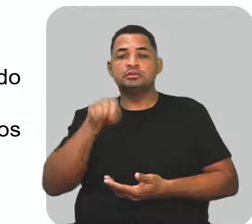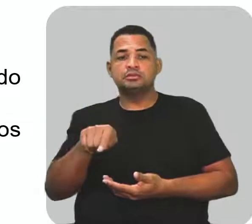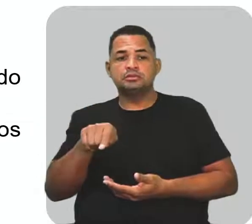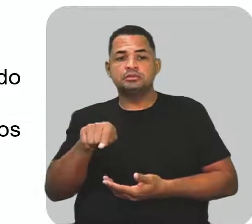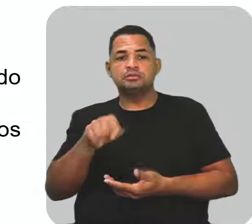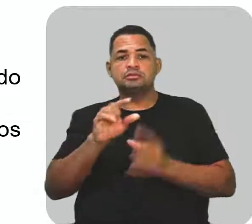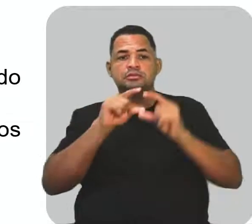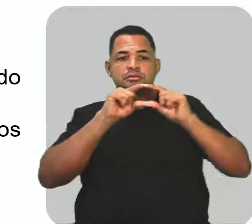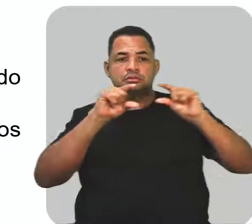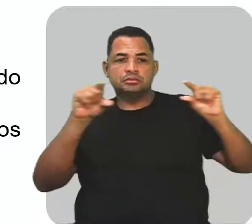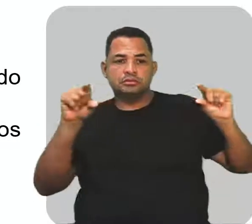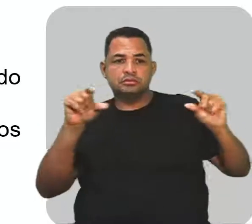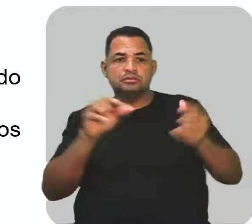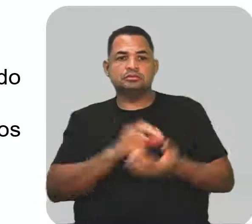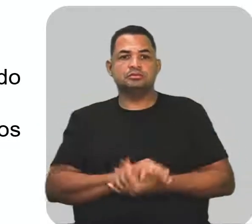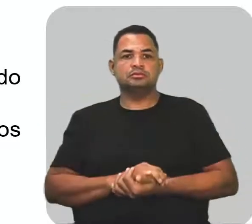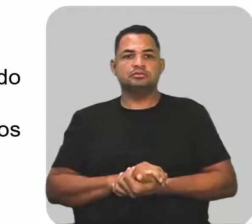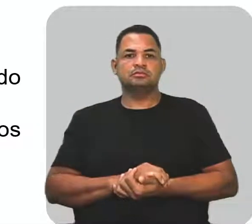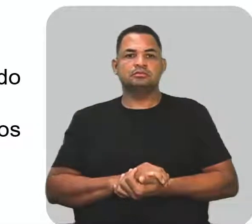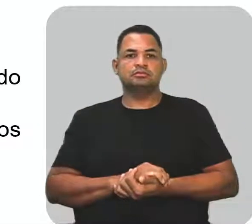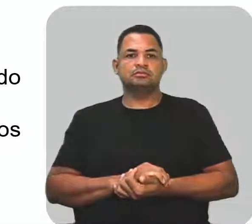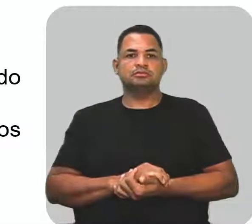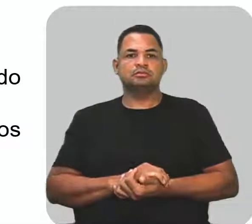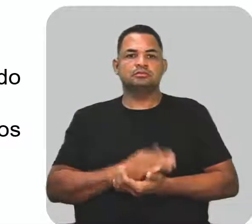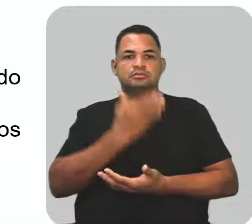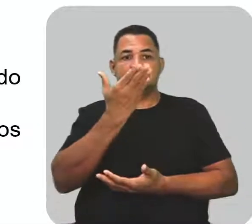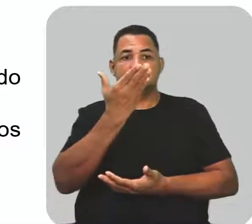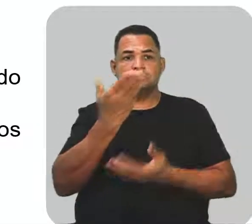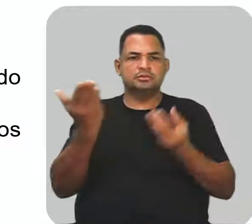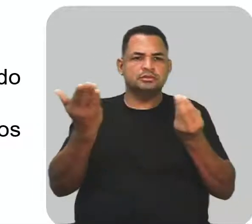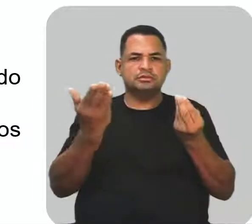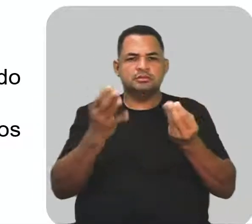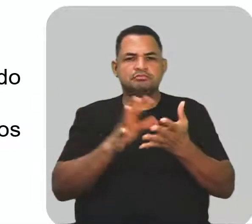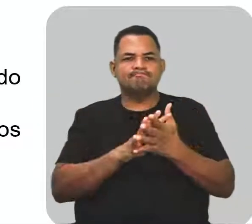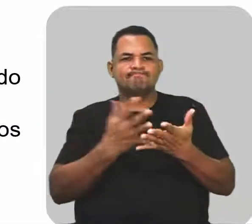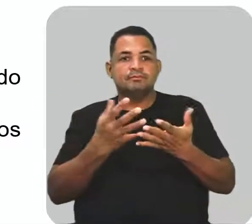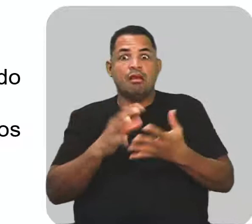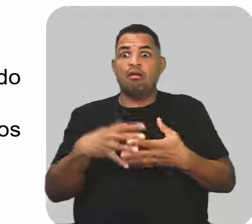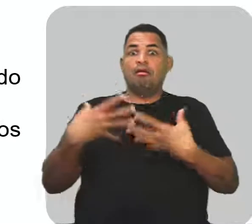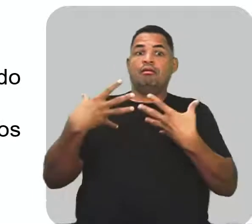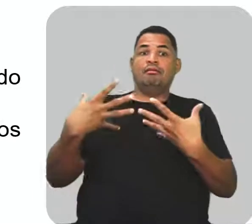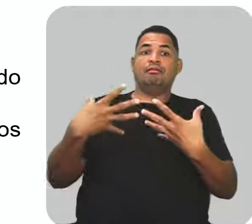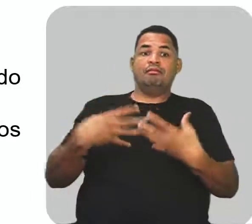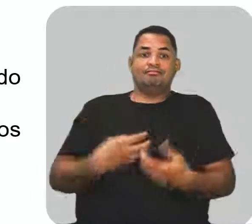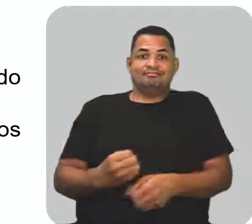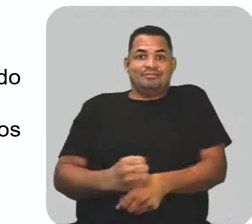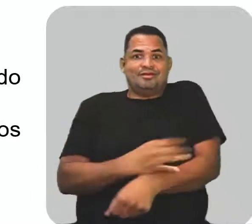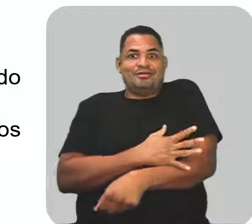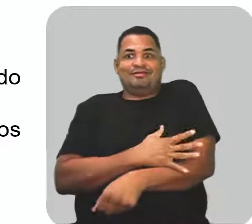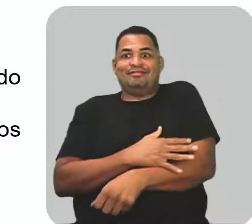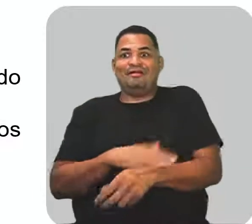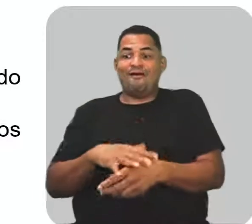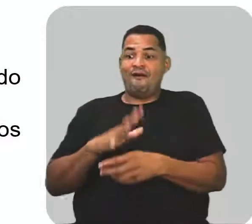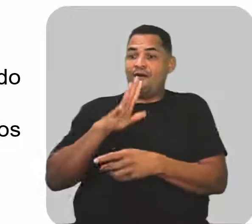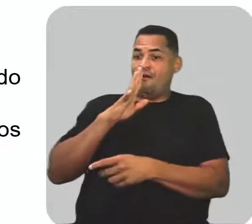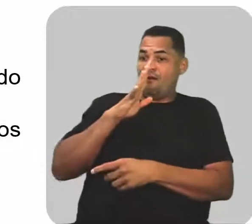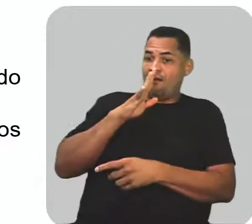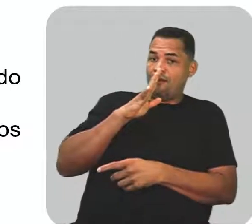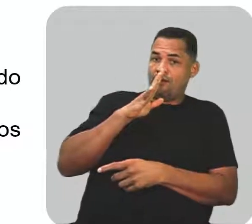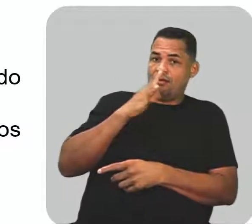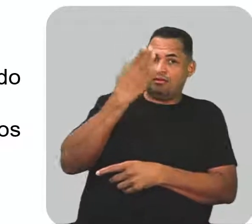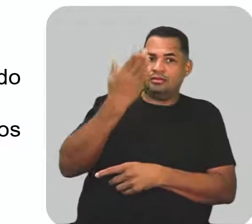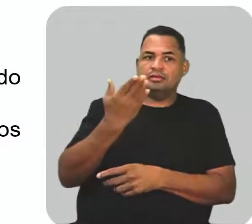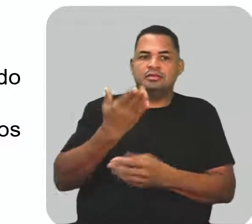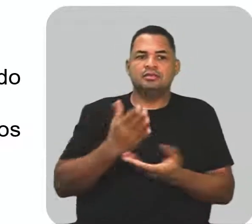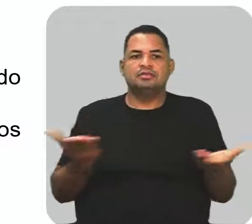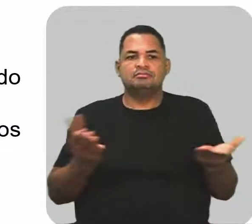frases exclamativas, olha só, elas nos dão aí esse sentido de espanto, de emoção, de admiração.